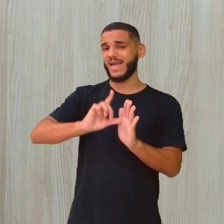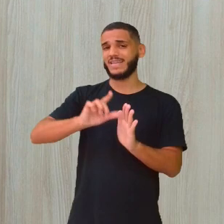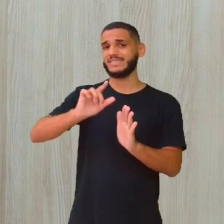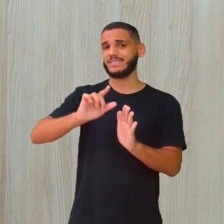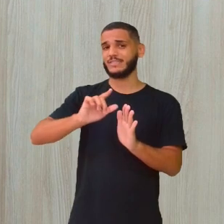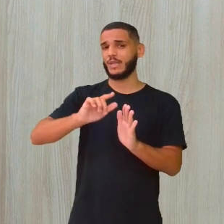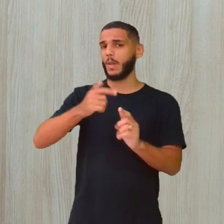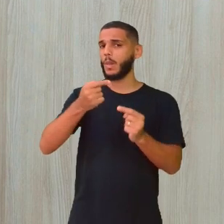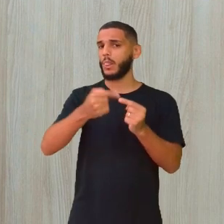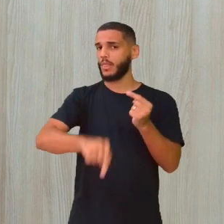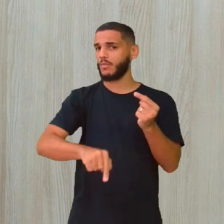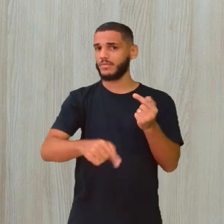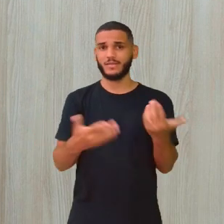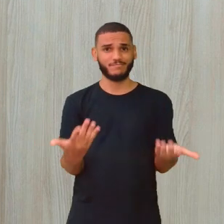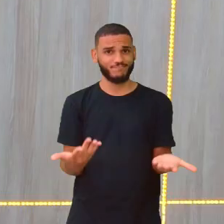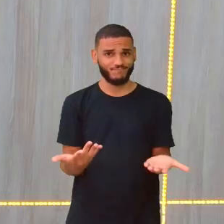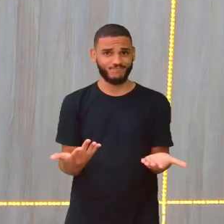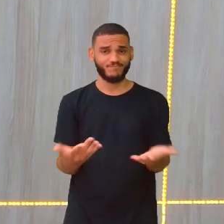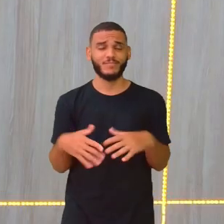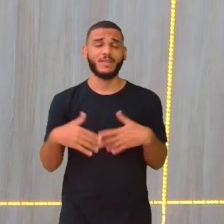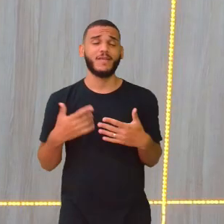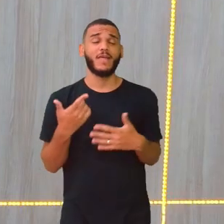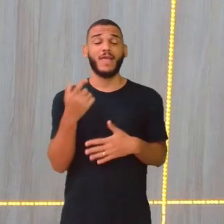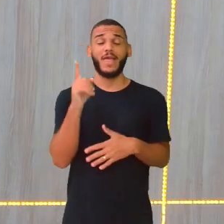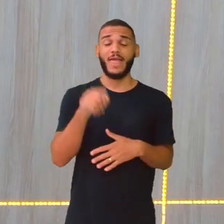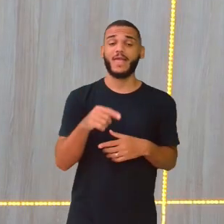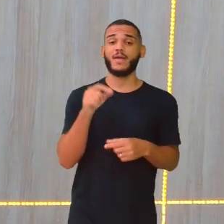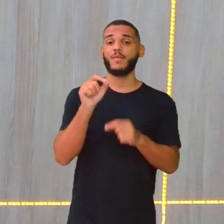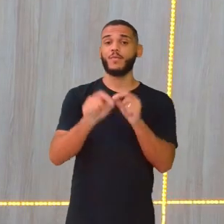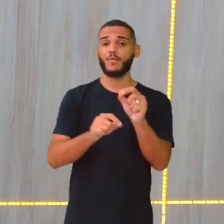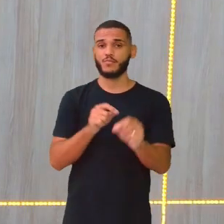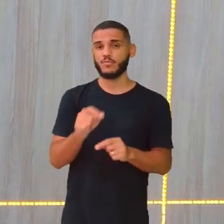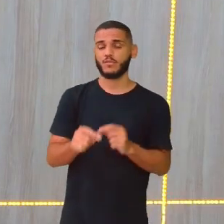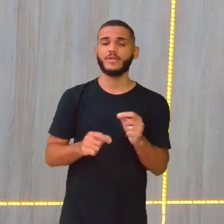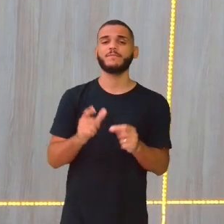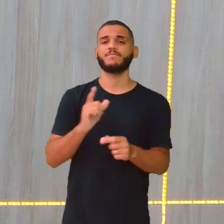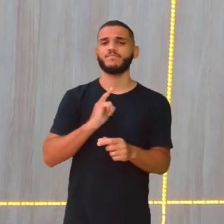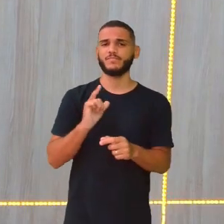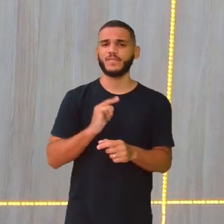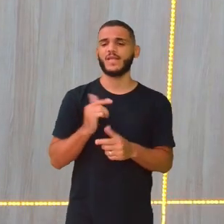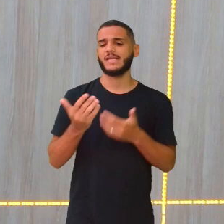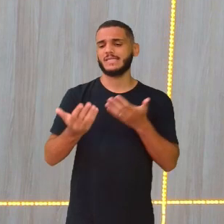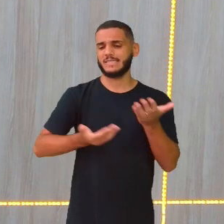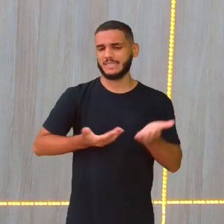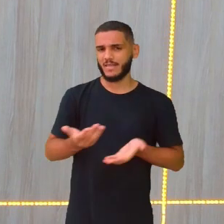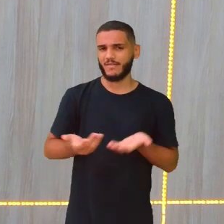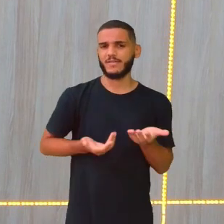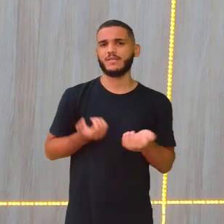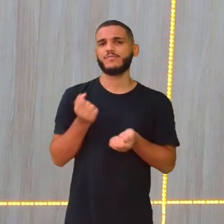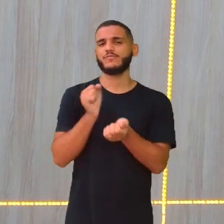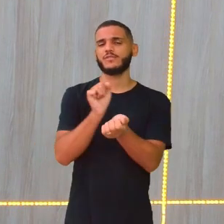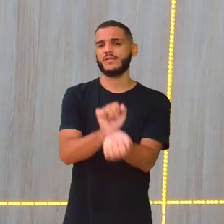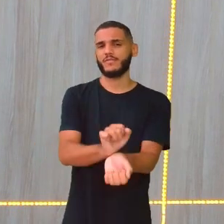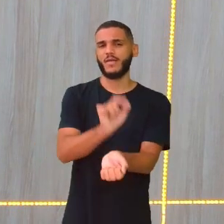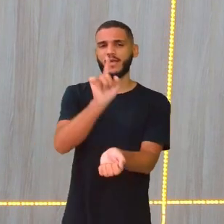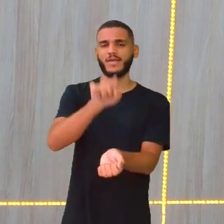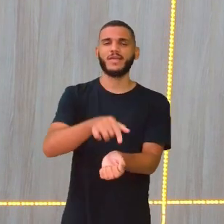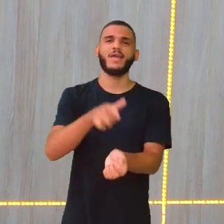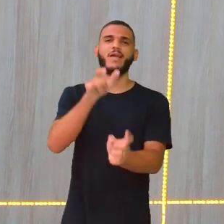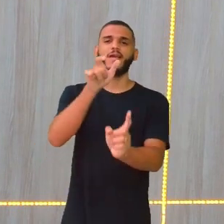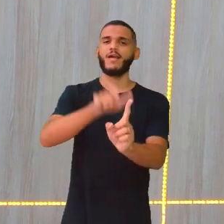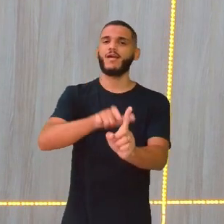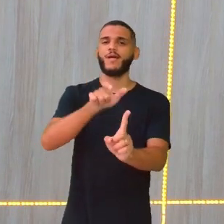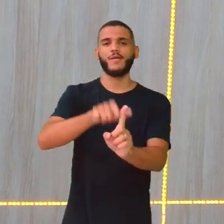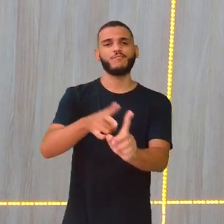Porque é uma relação de trabalho que herda essas condições escravizadas, que é romantizada